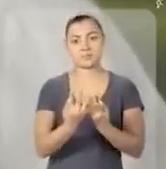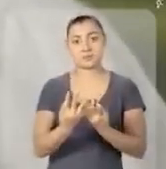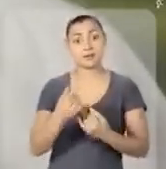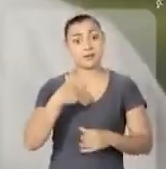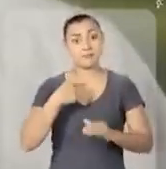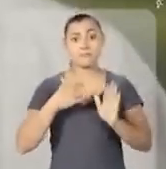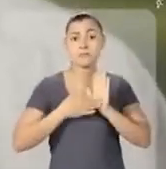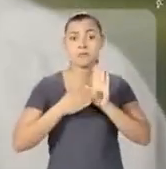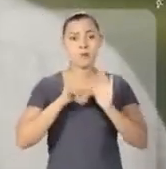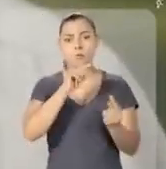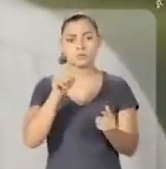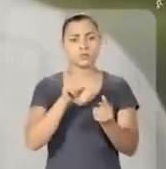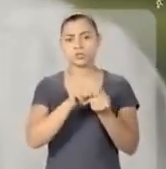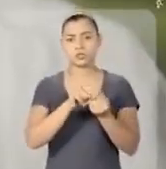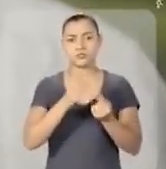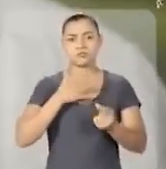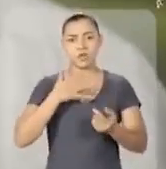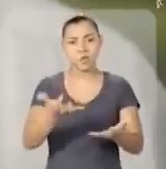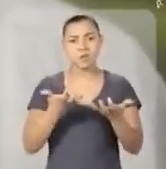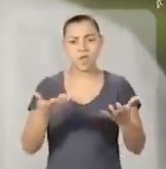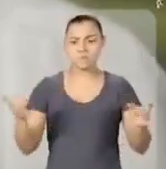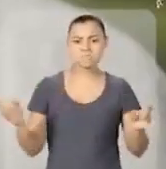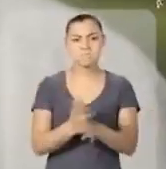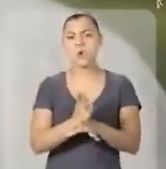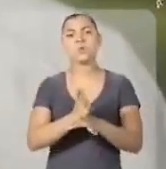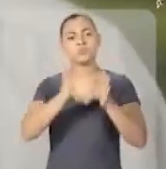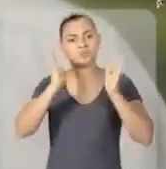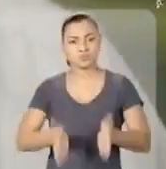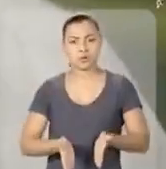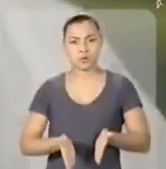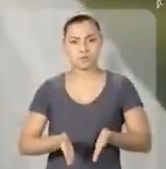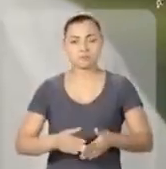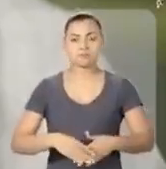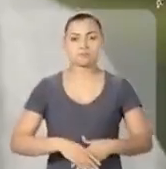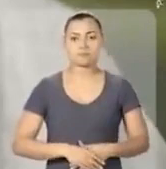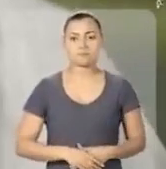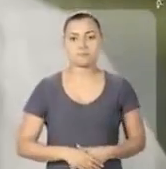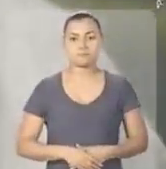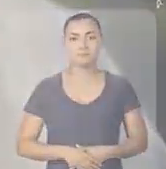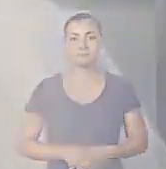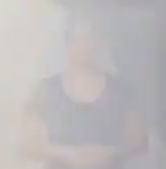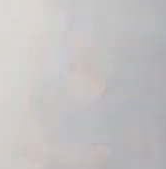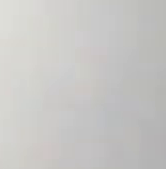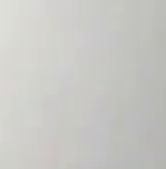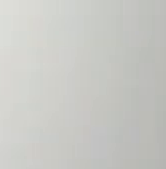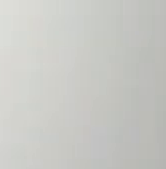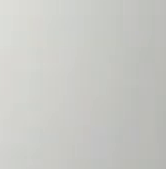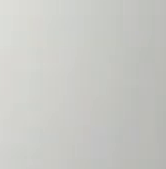família. Essa é uma missão para a qual eu estou absolutamente pronto.